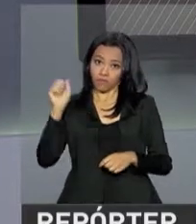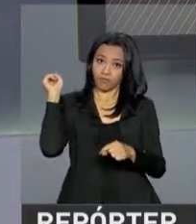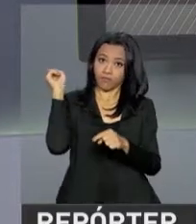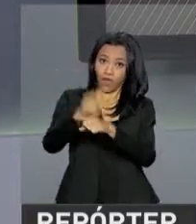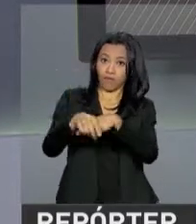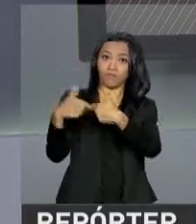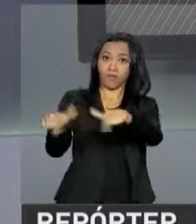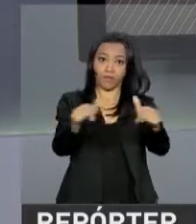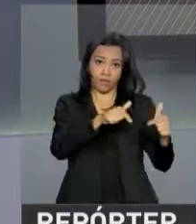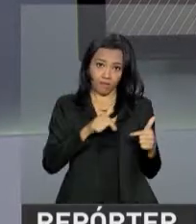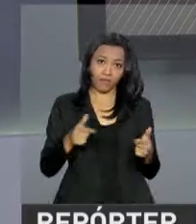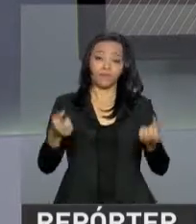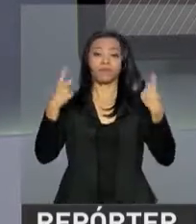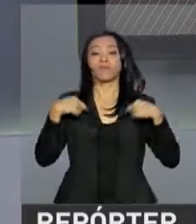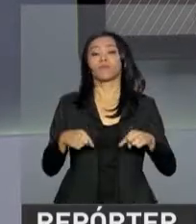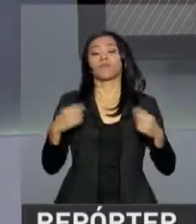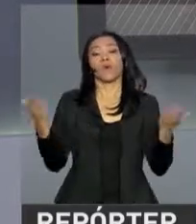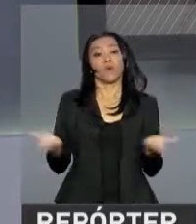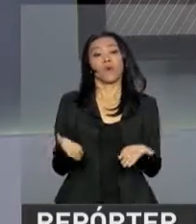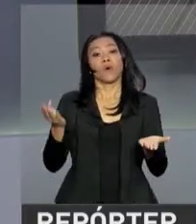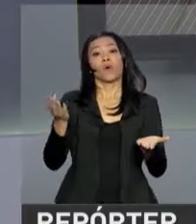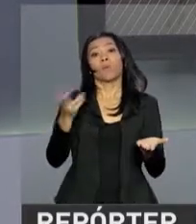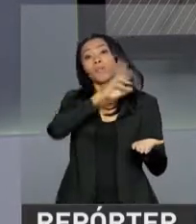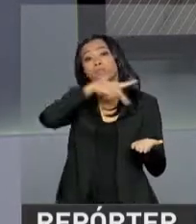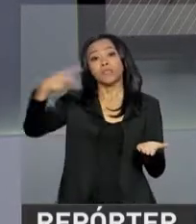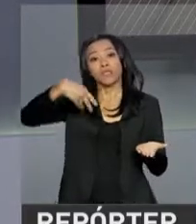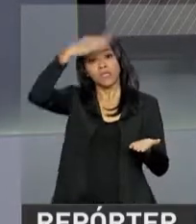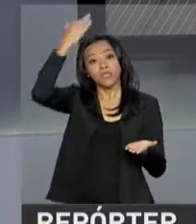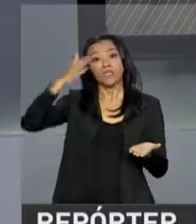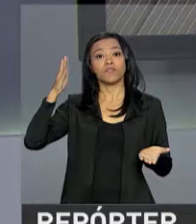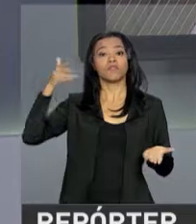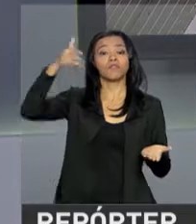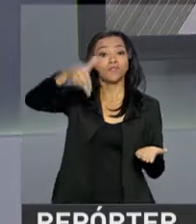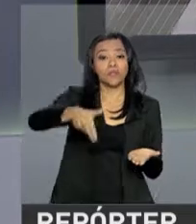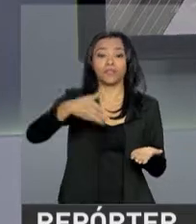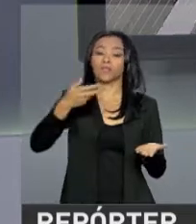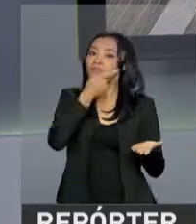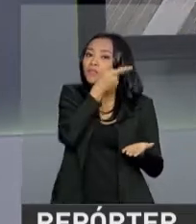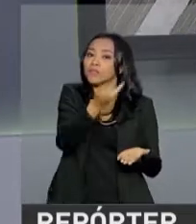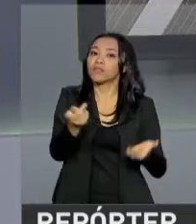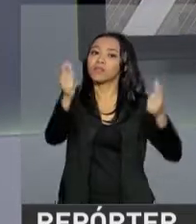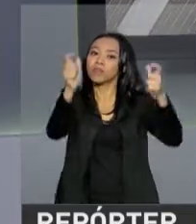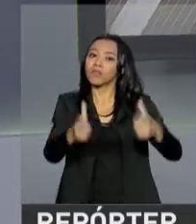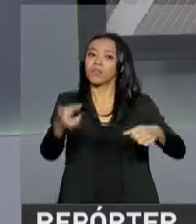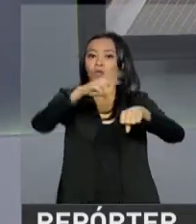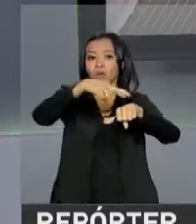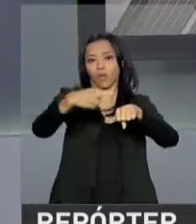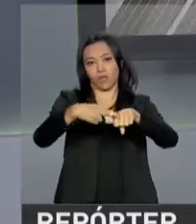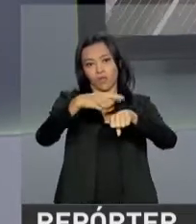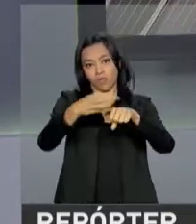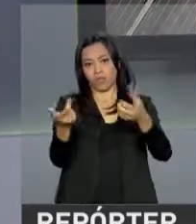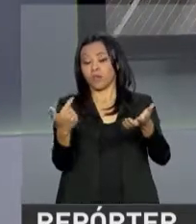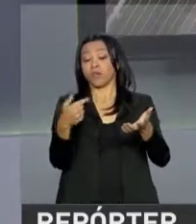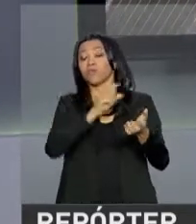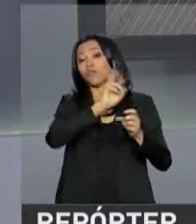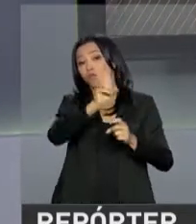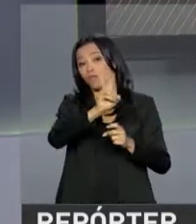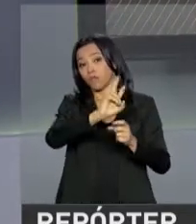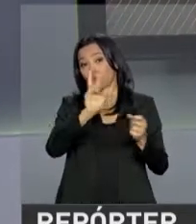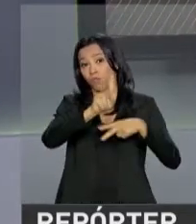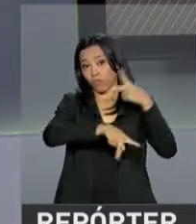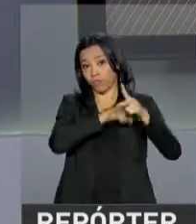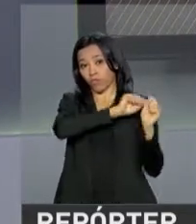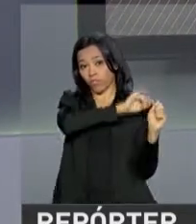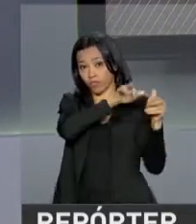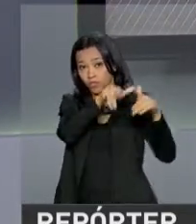presidente Michel Temer visita hoje em Roraima os postos de acolhimento dos imigrantes venezuelanos que chegam ao Brasil. Vamos então ao